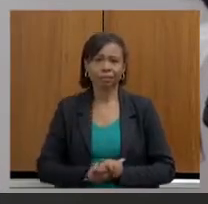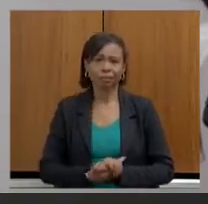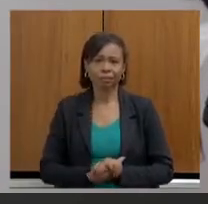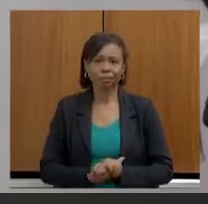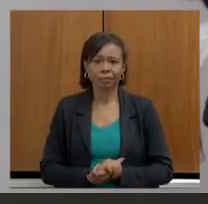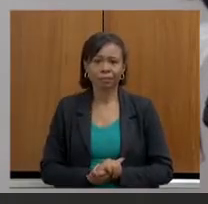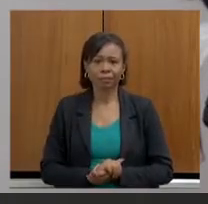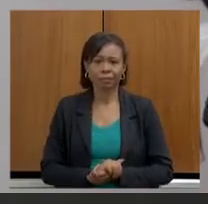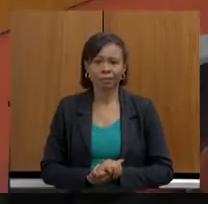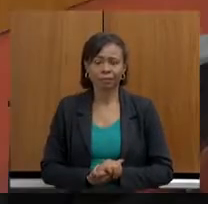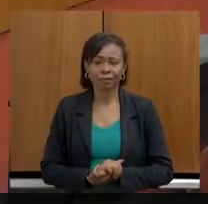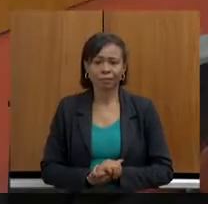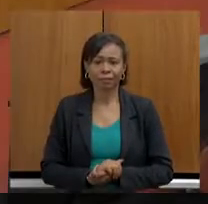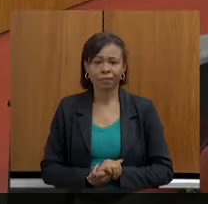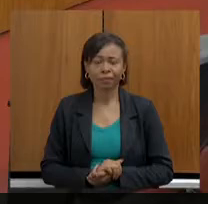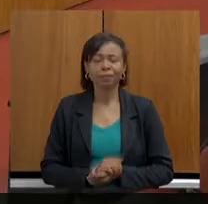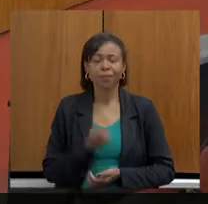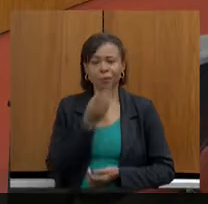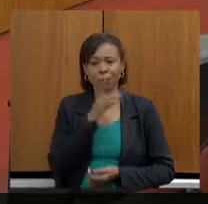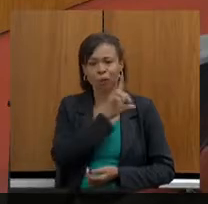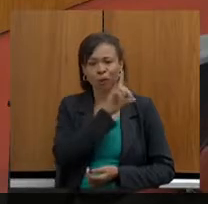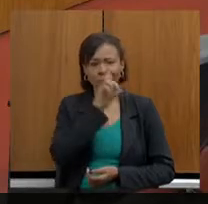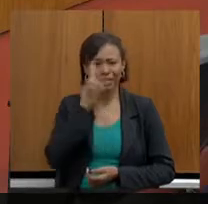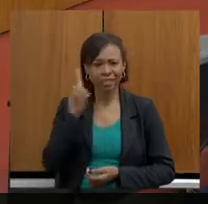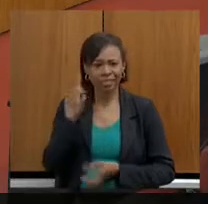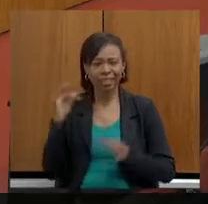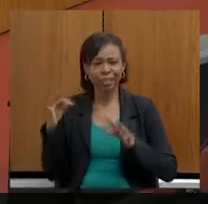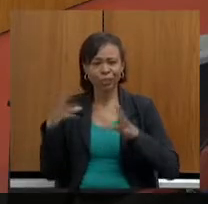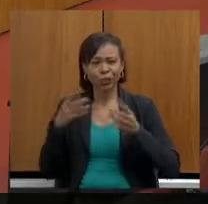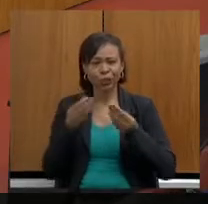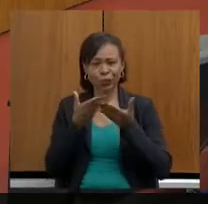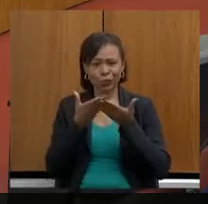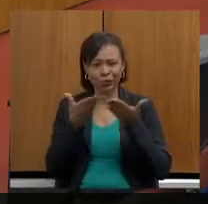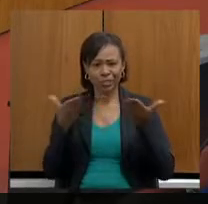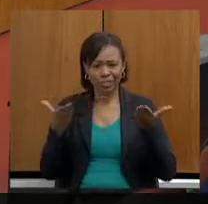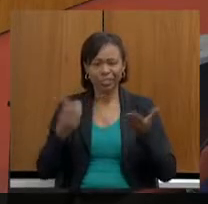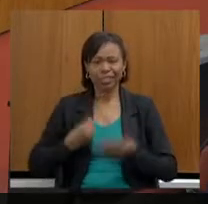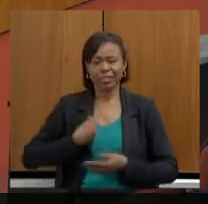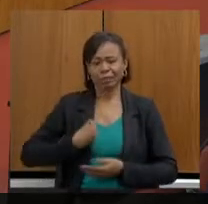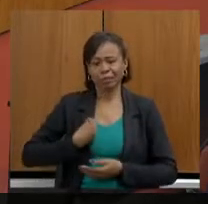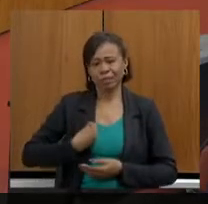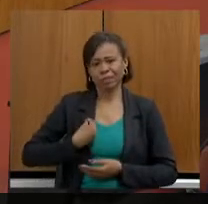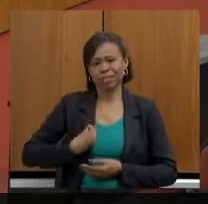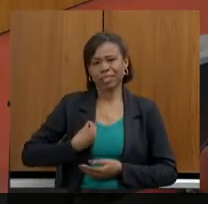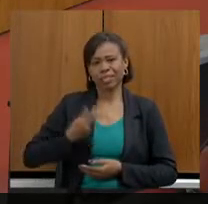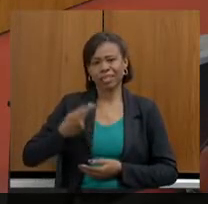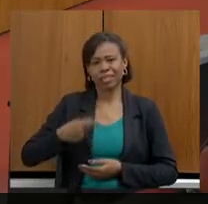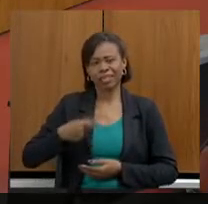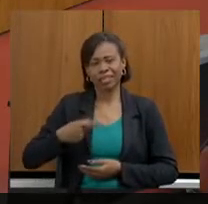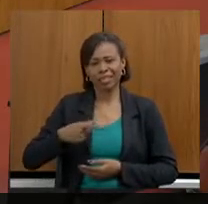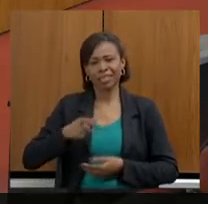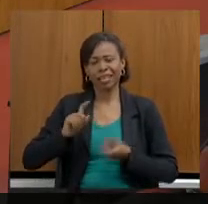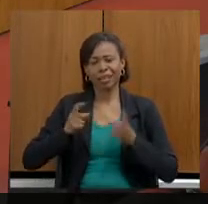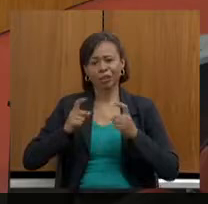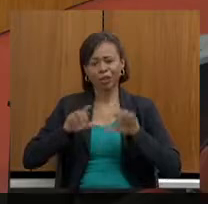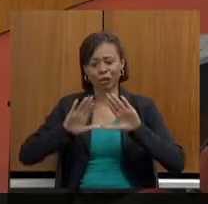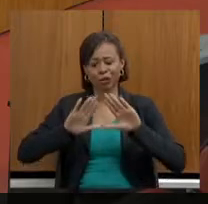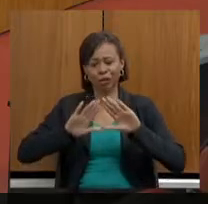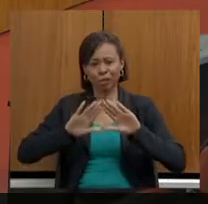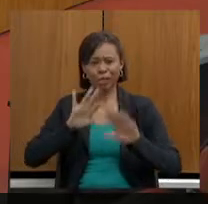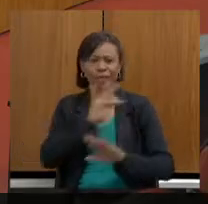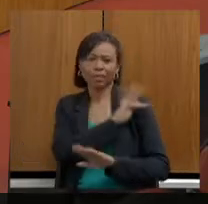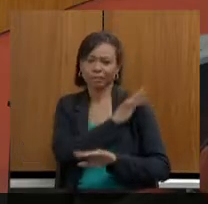dotada Bom dia a todas a todos que participam desse Assembleia fiscaliza a